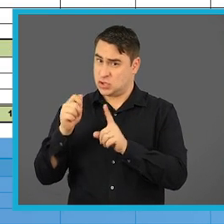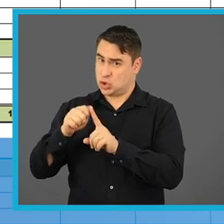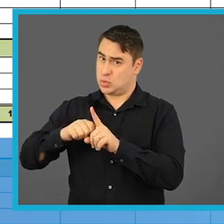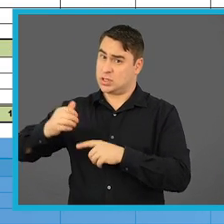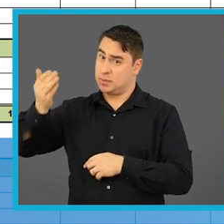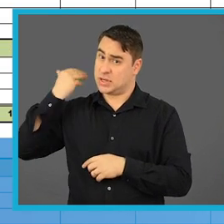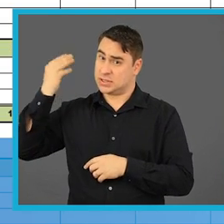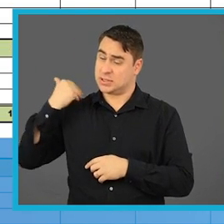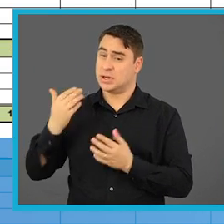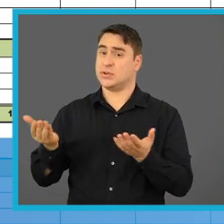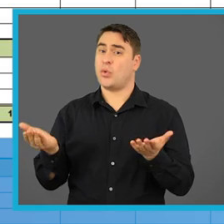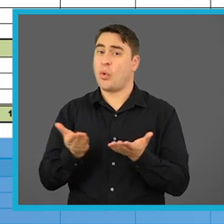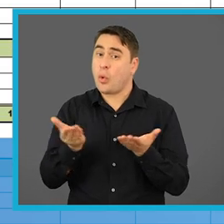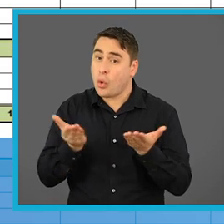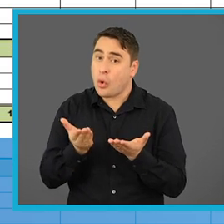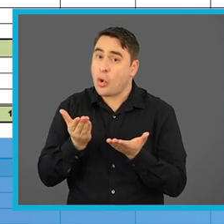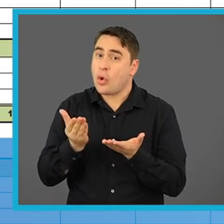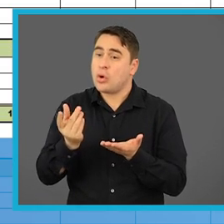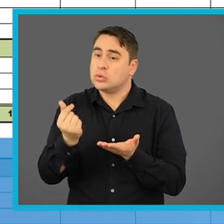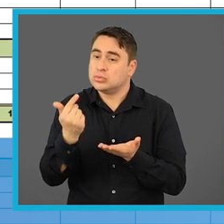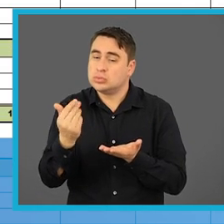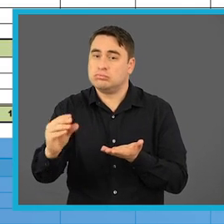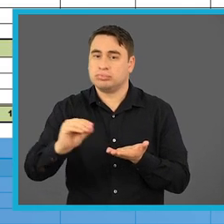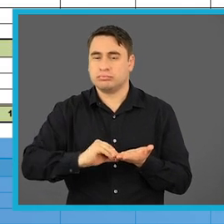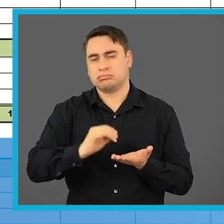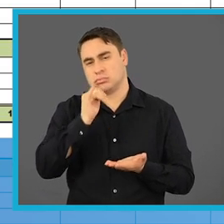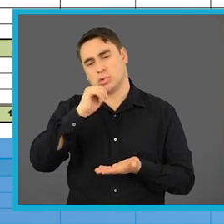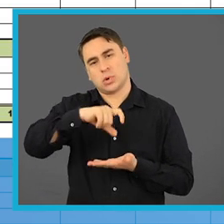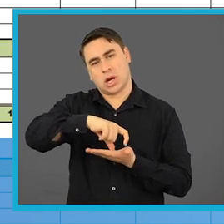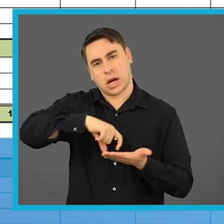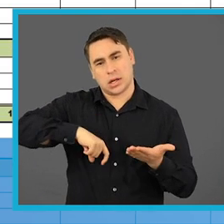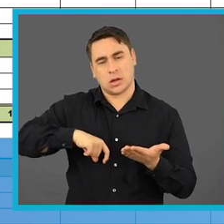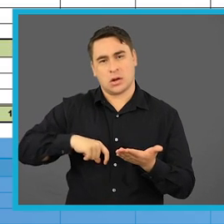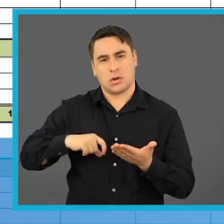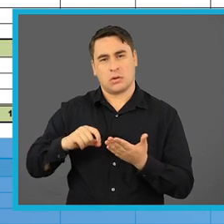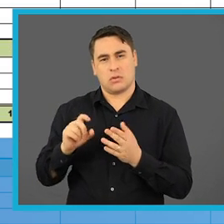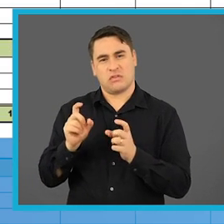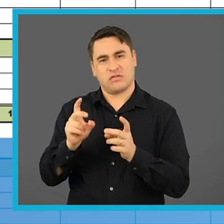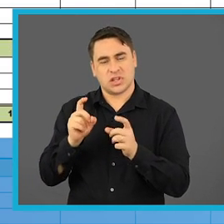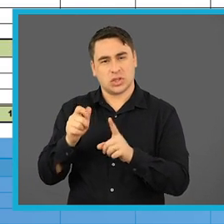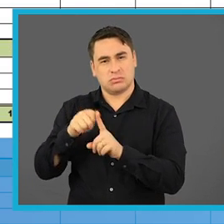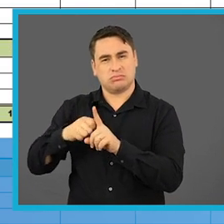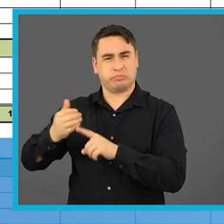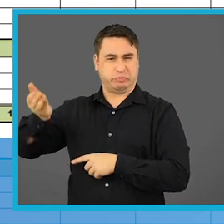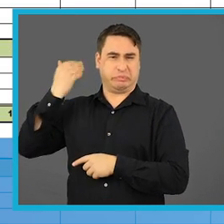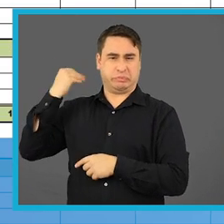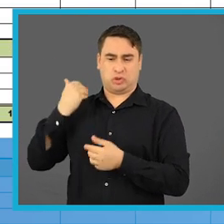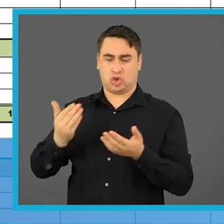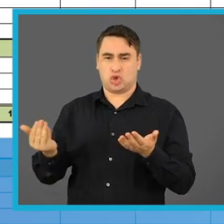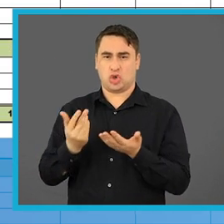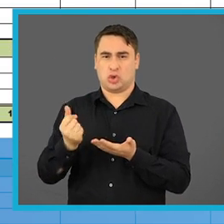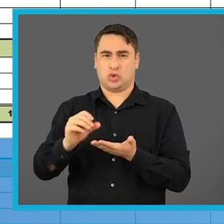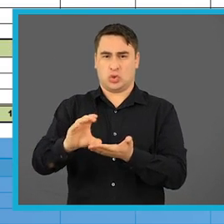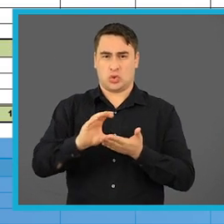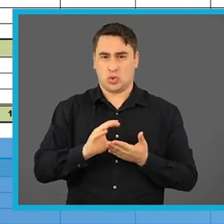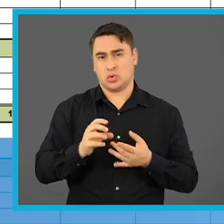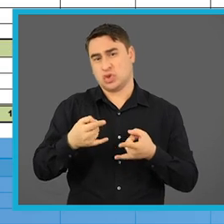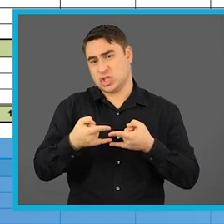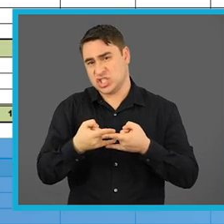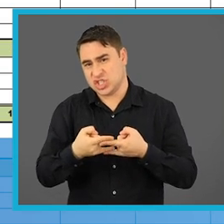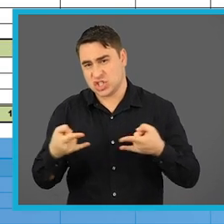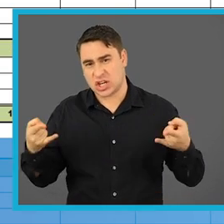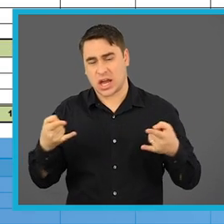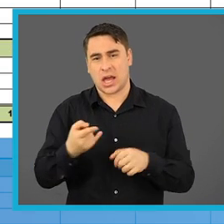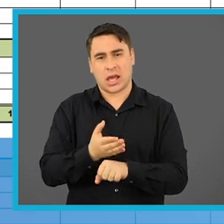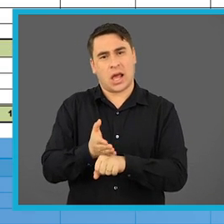vendi nos meses anteriores e estou recebendo hoje. Por exemplo, cartão de crédito que vendo com 30 dias, recebimento de cheque de